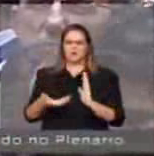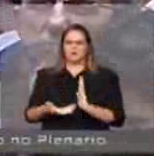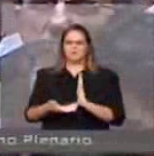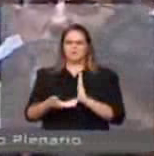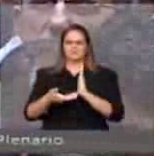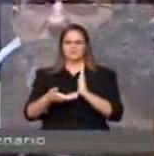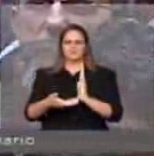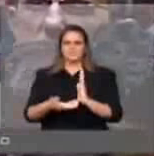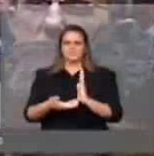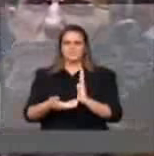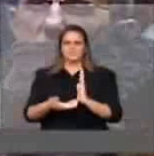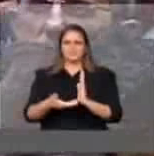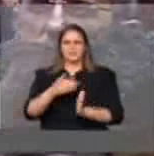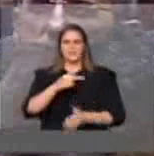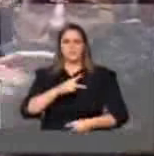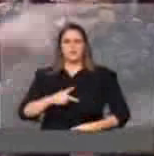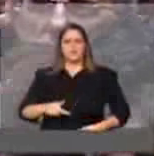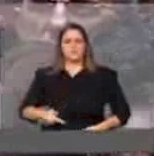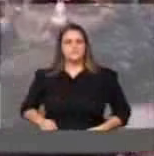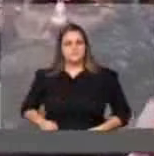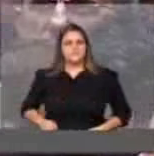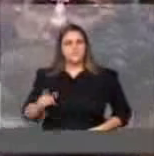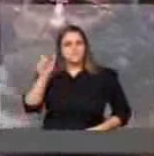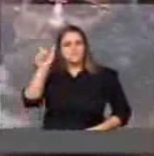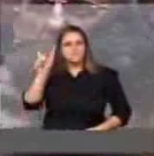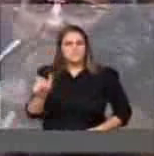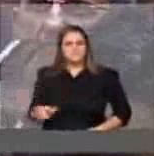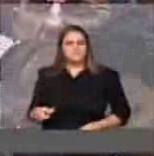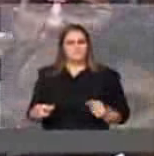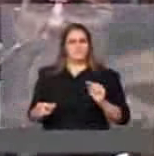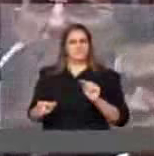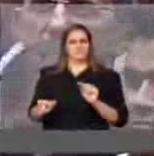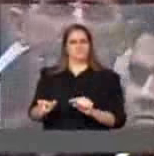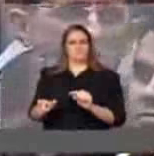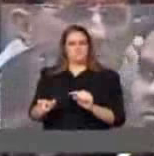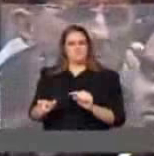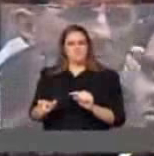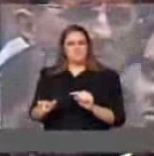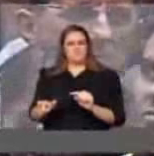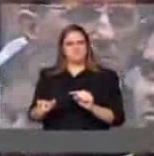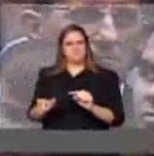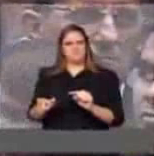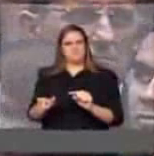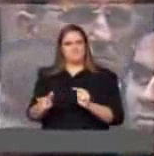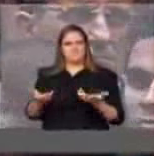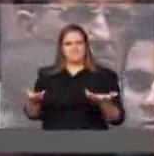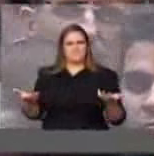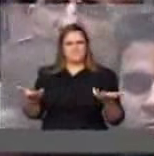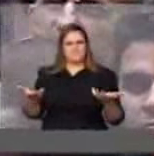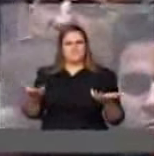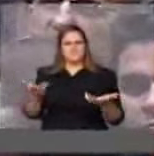sendo presidida pelo saque-planta, o